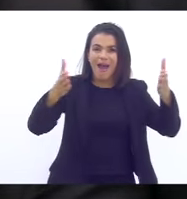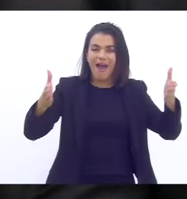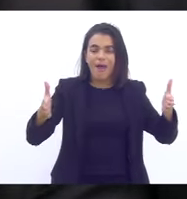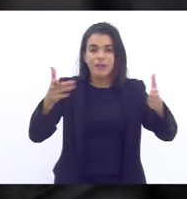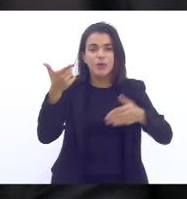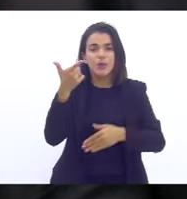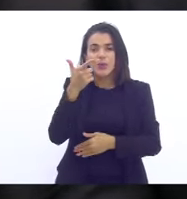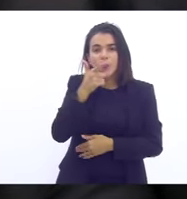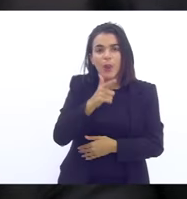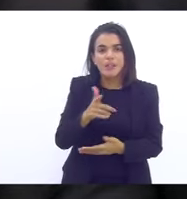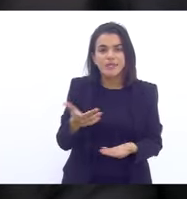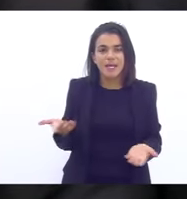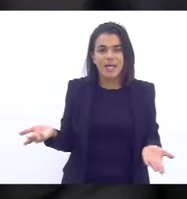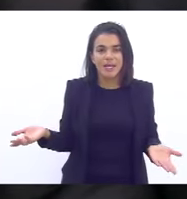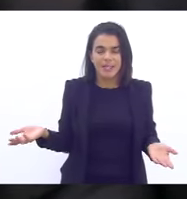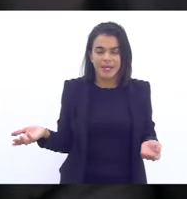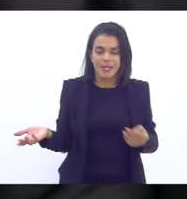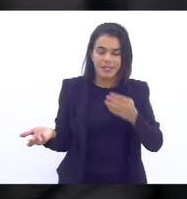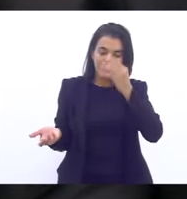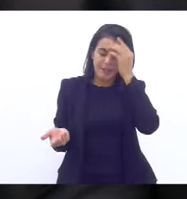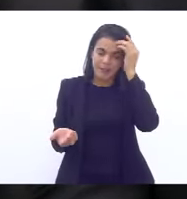não conseguem,